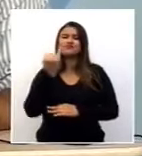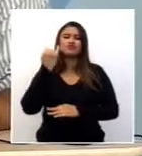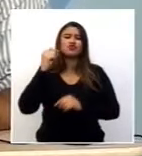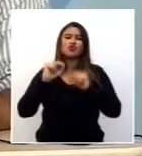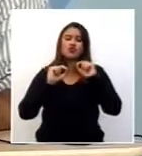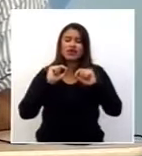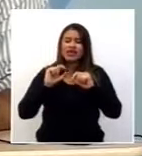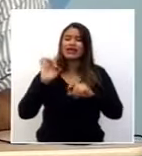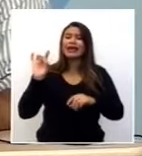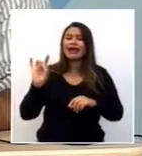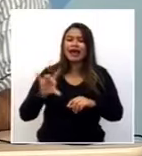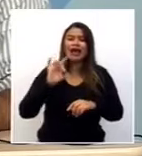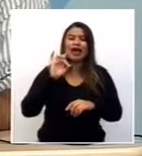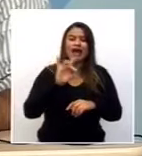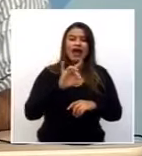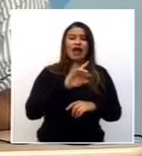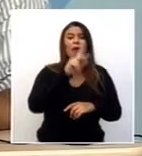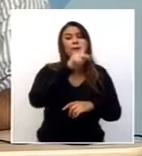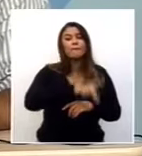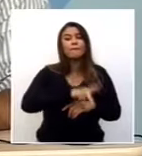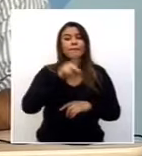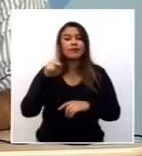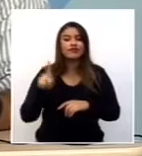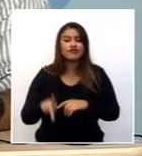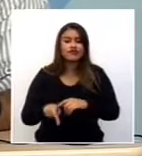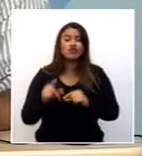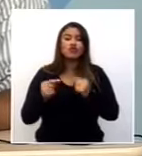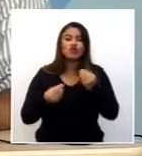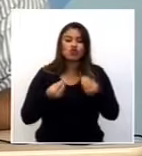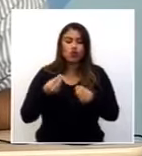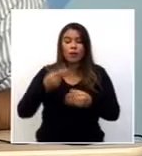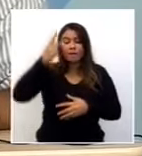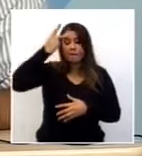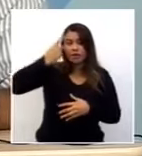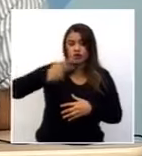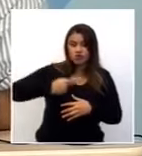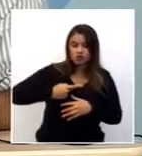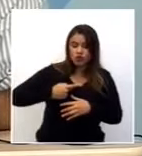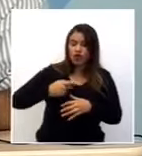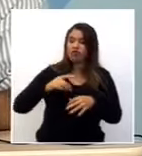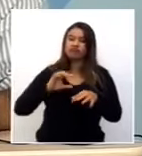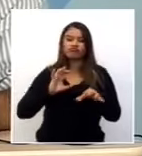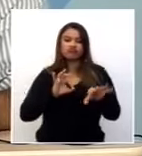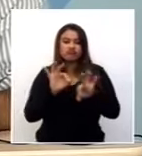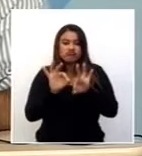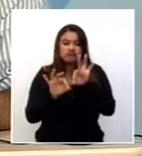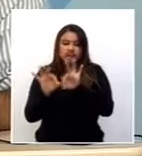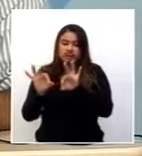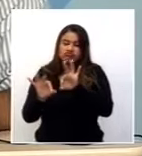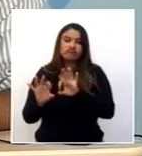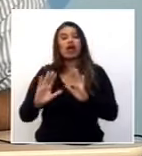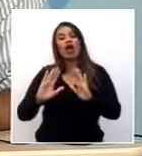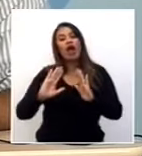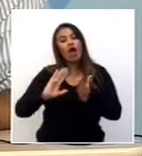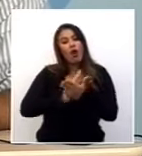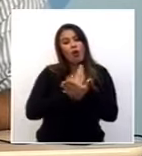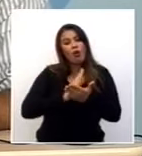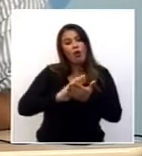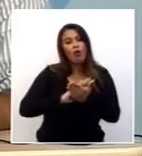as adequações nas unidades de vocês. Tem unidade que nós temos dificuldade